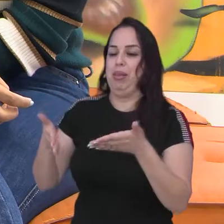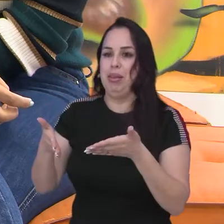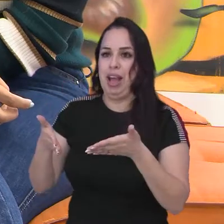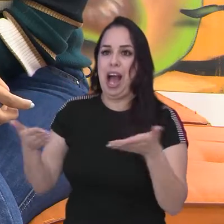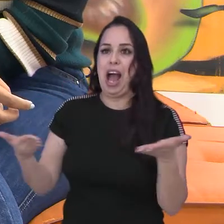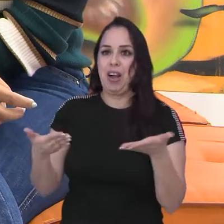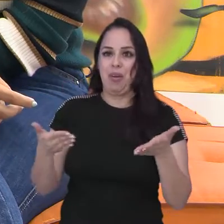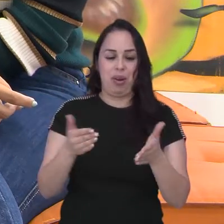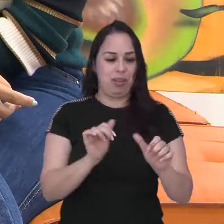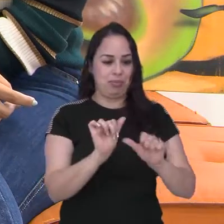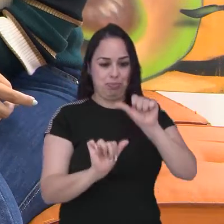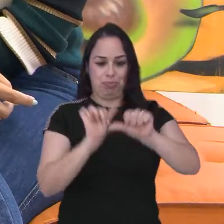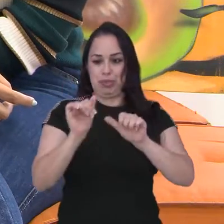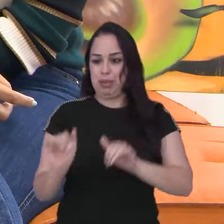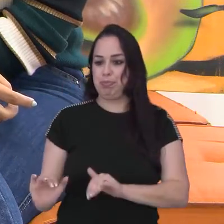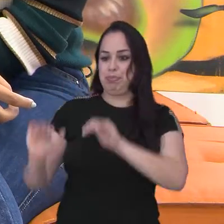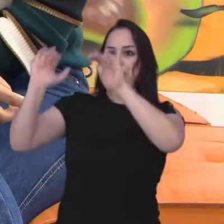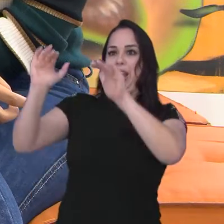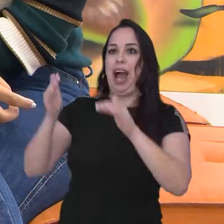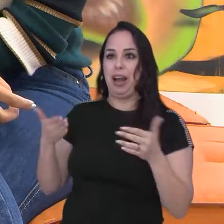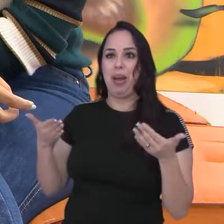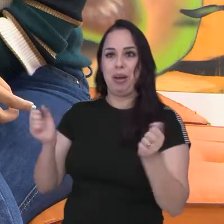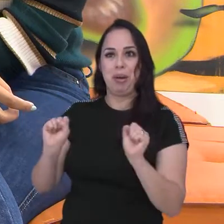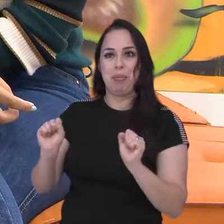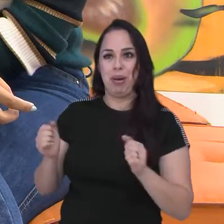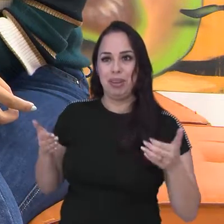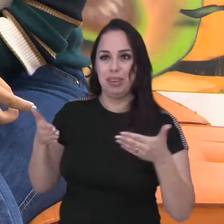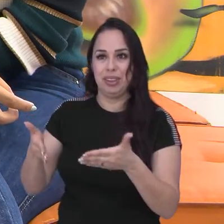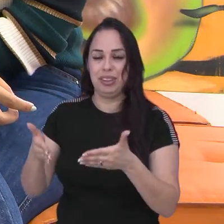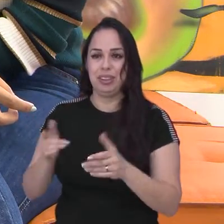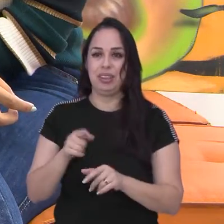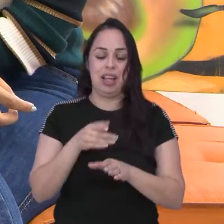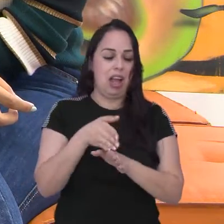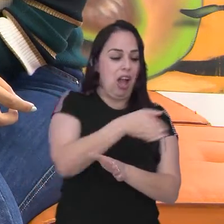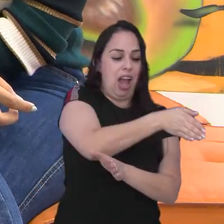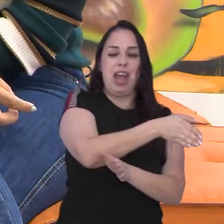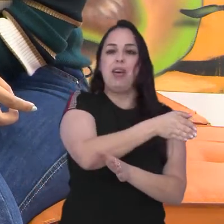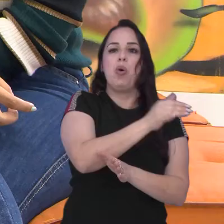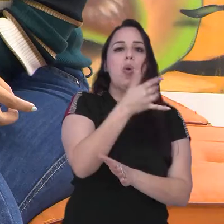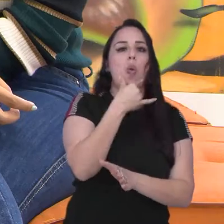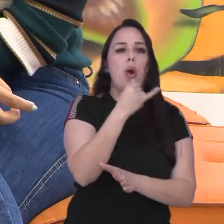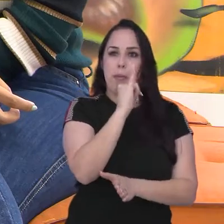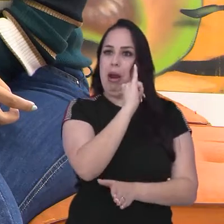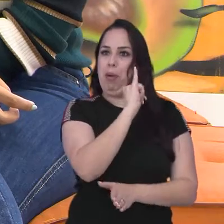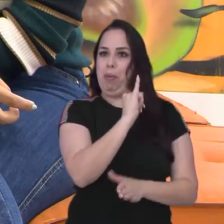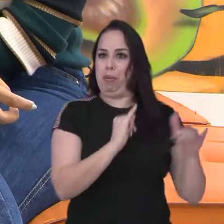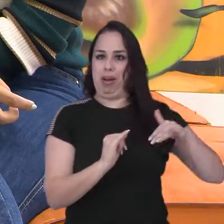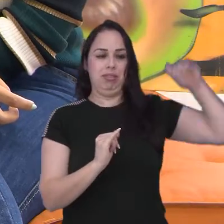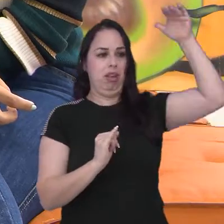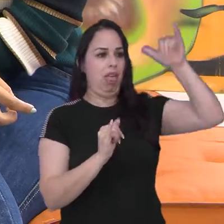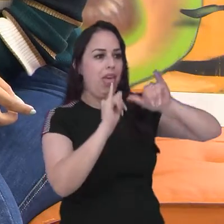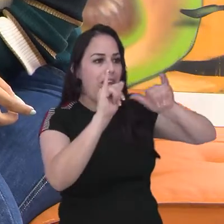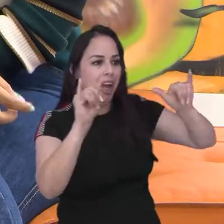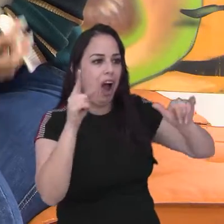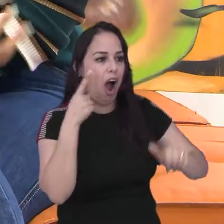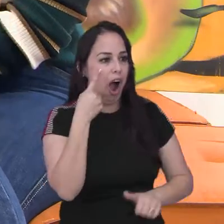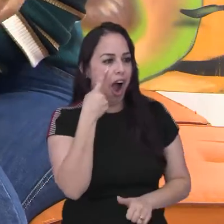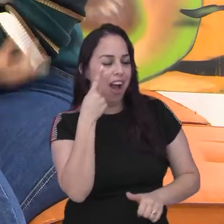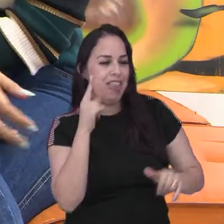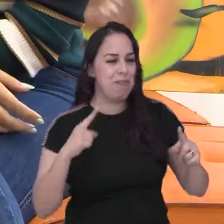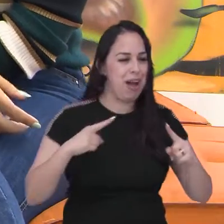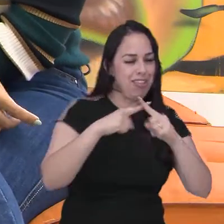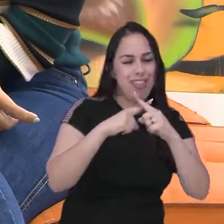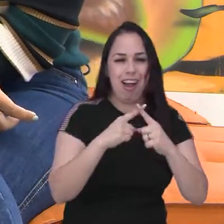sair, porque... E aí o irmão mais velho chegava em casa e ele começava a contar, né? Hoje eu fui na batalha, pô, eu tava no Cauã. Aí ficava